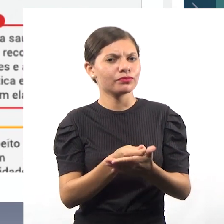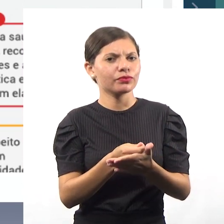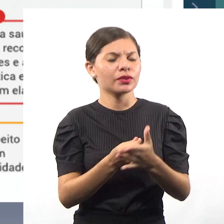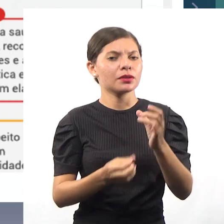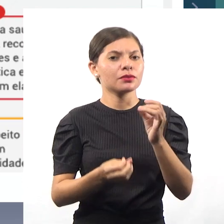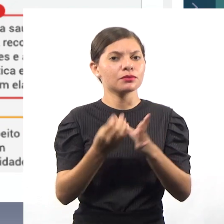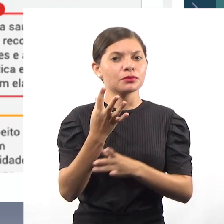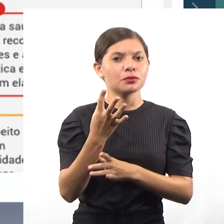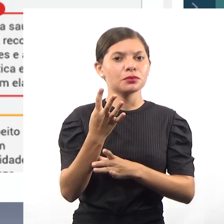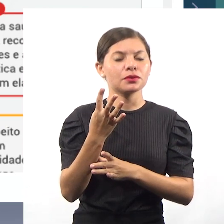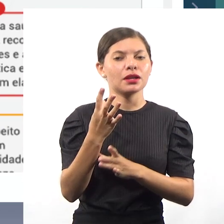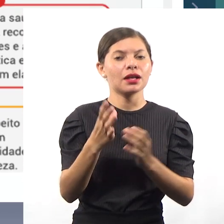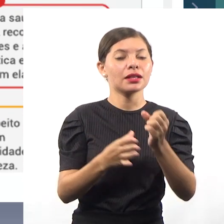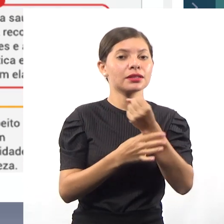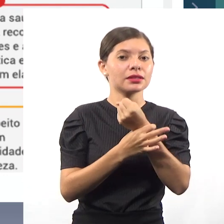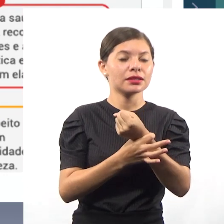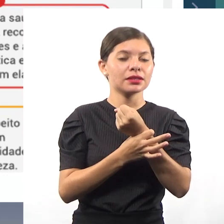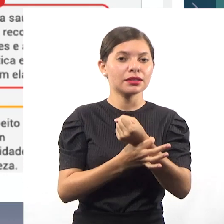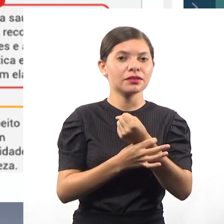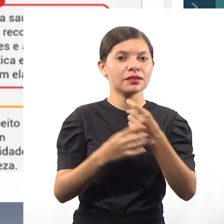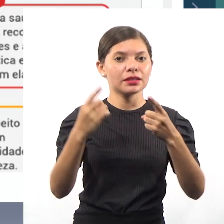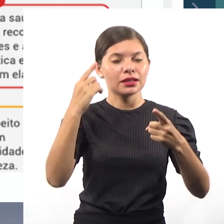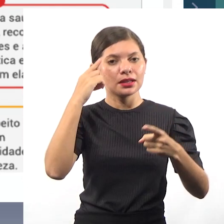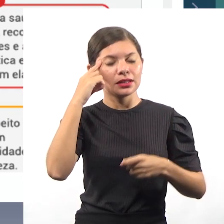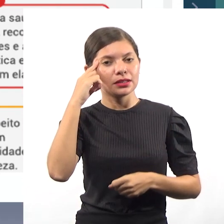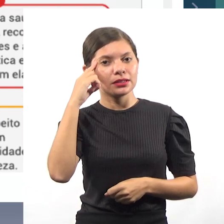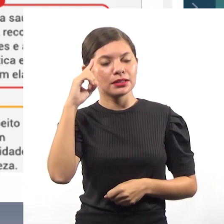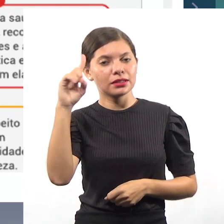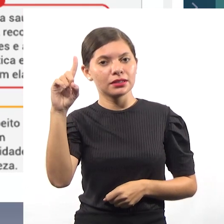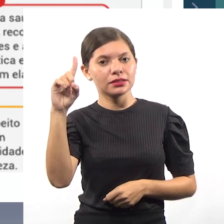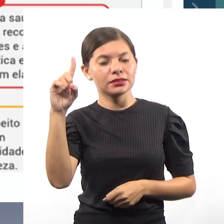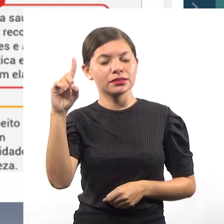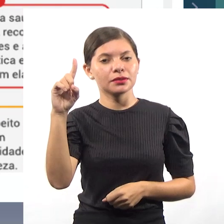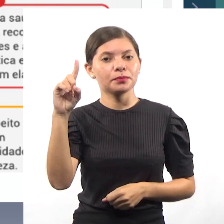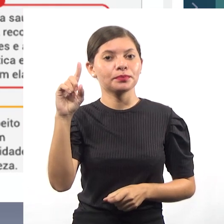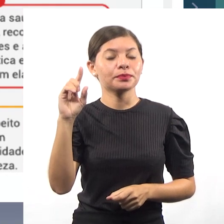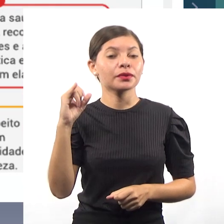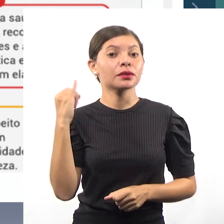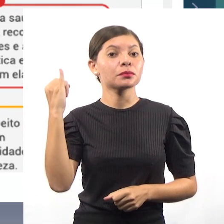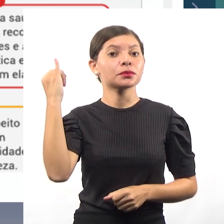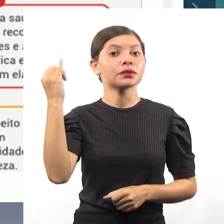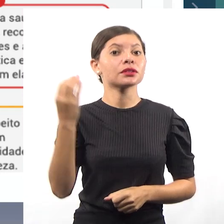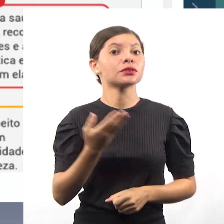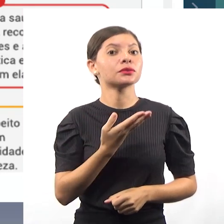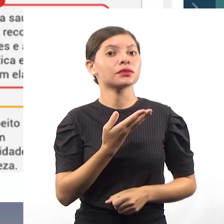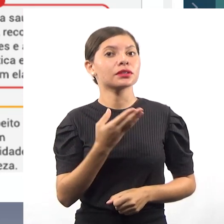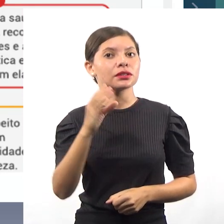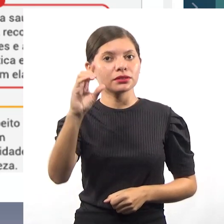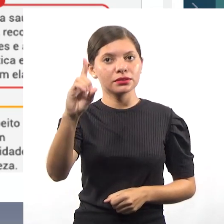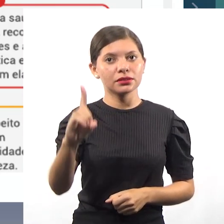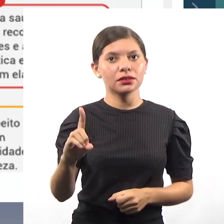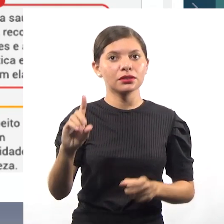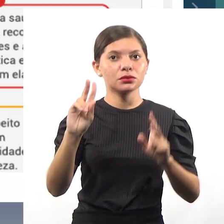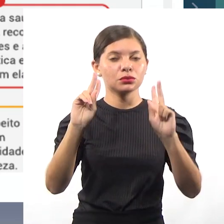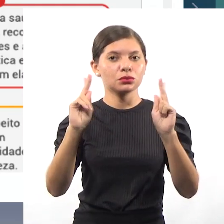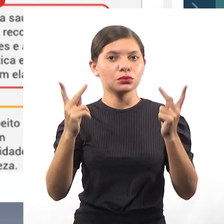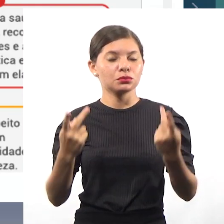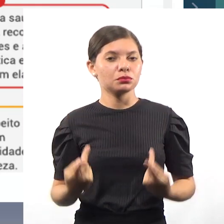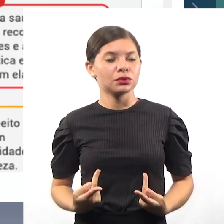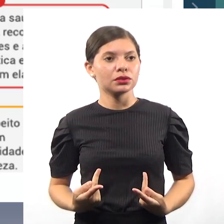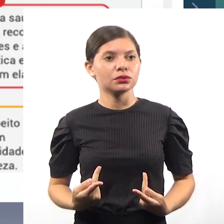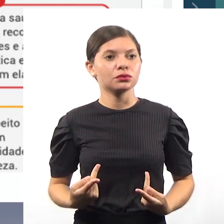negociar e defender ideias, e bem como, olha o destaque interessante aqui, com base em direitos humanos,